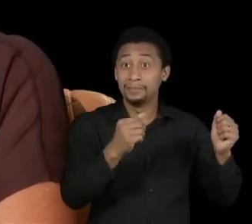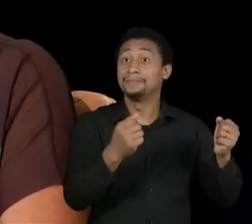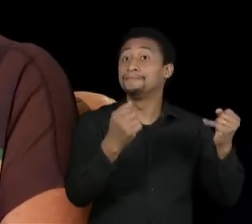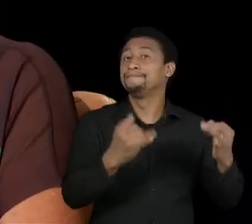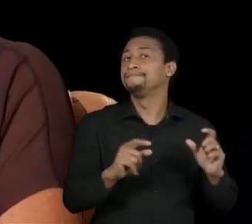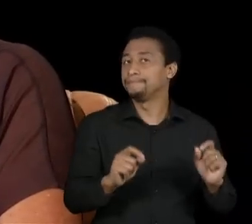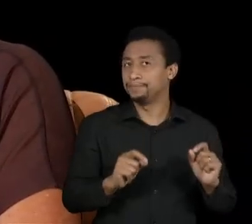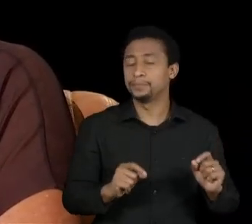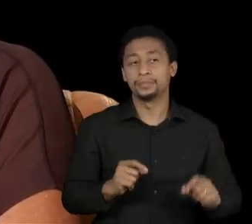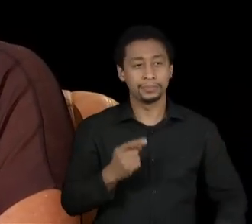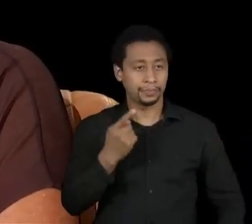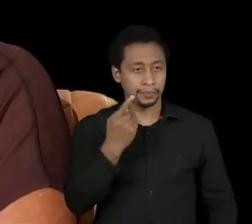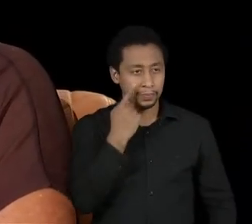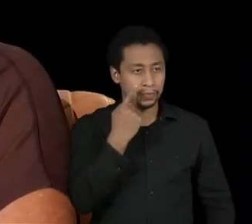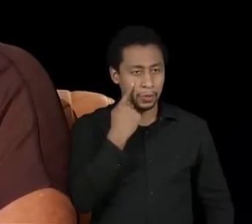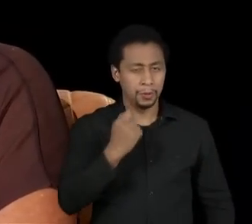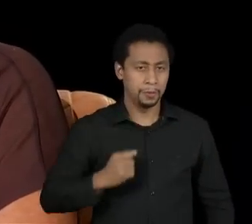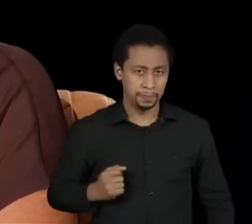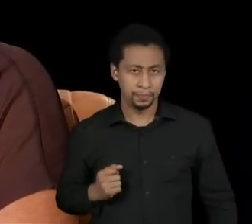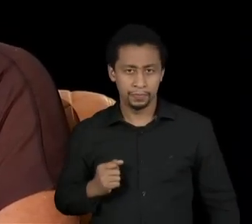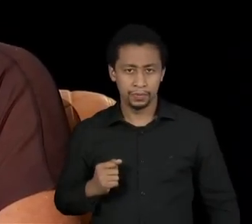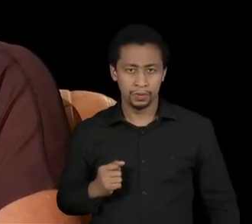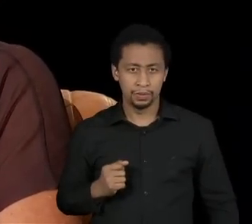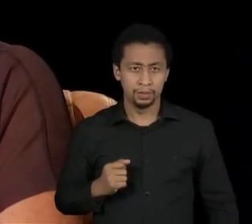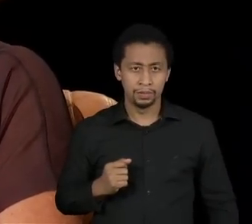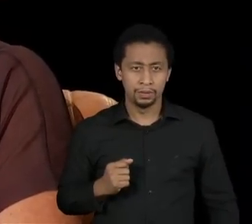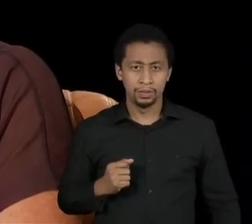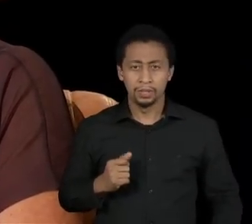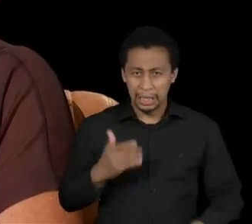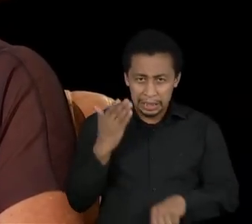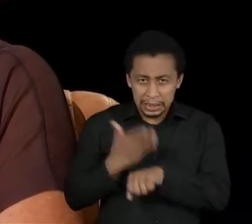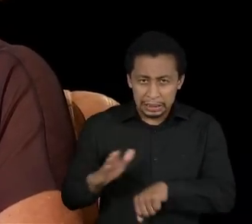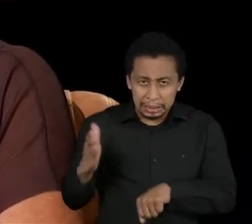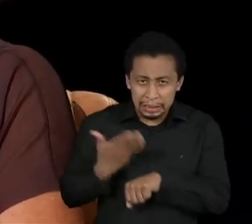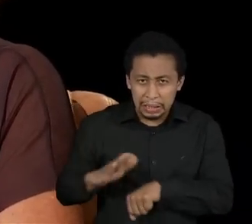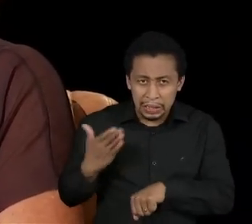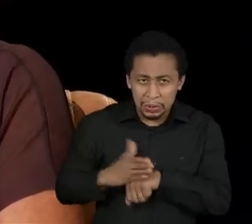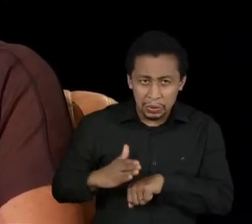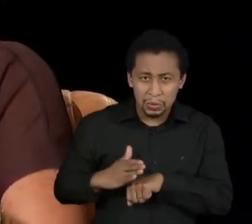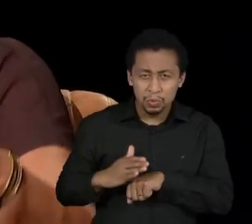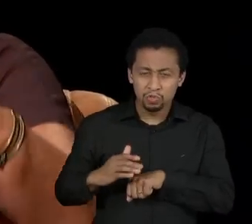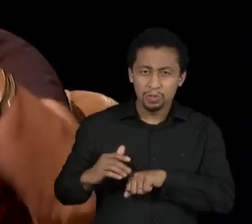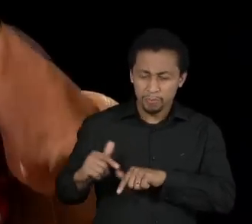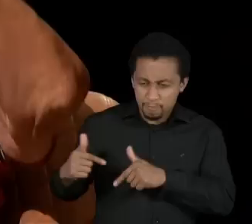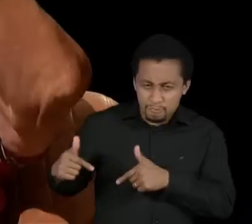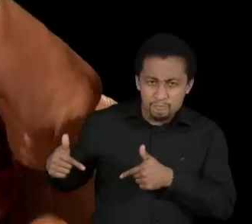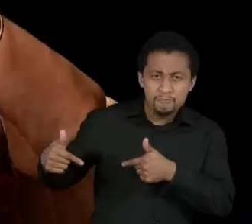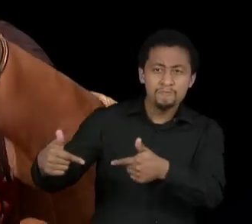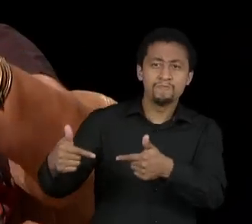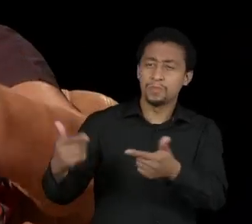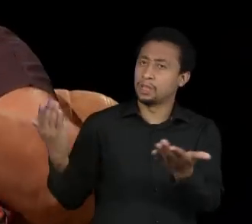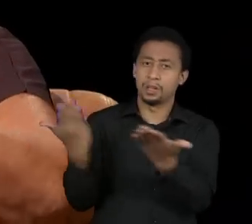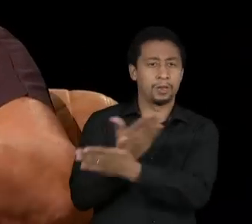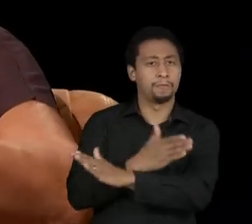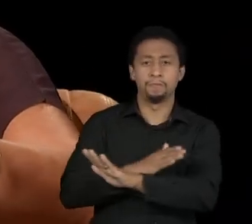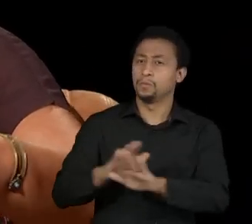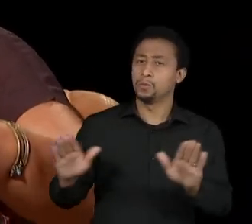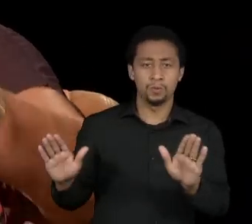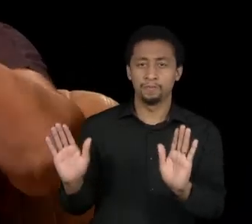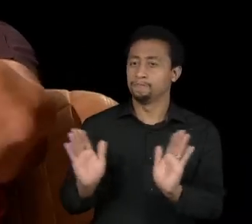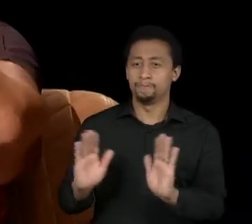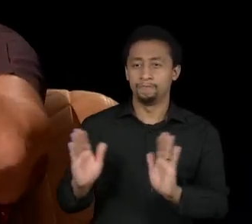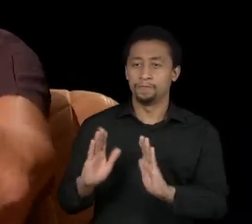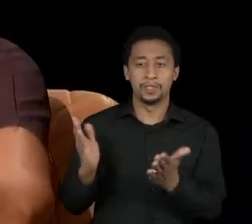companheira, nós não estamos mais fazendo treino de guerrilha. Foi quando Cuba